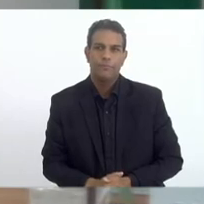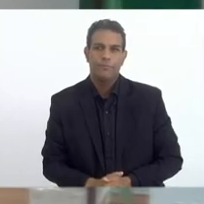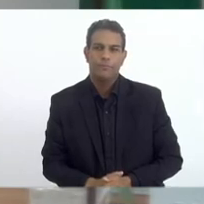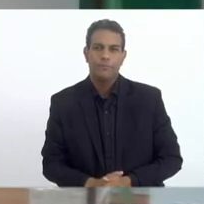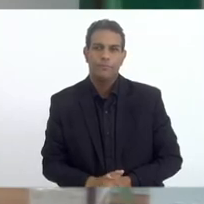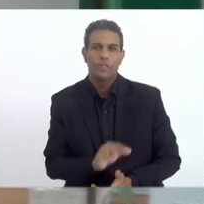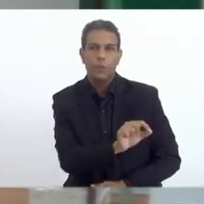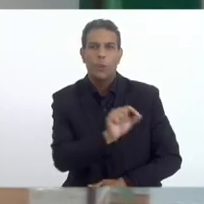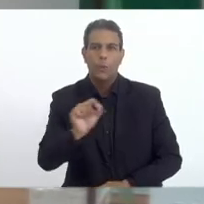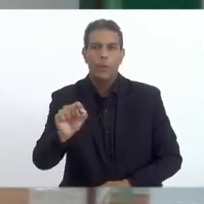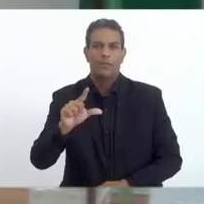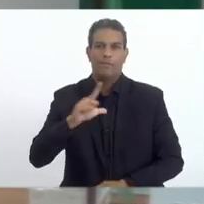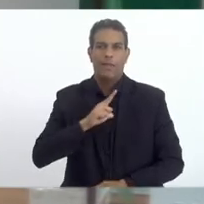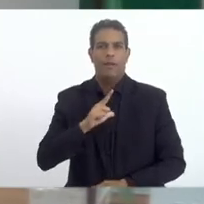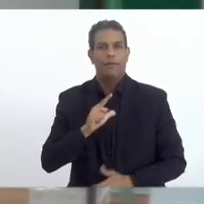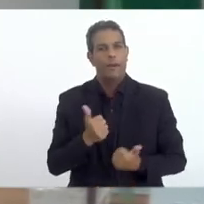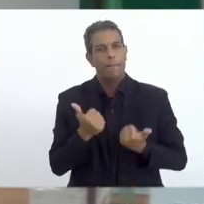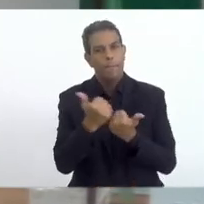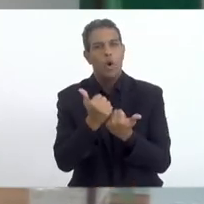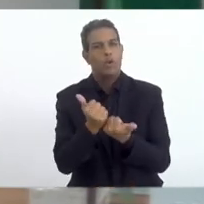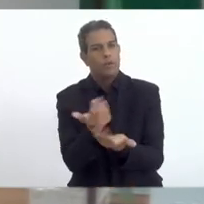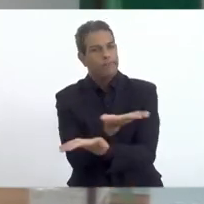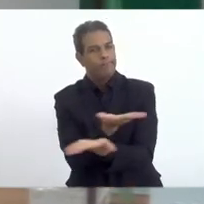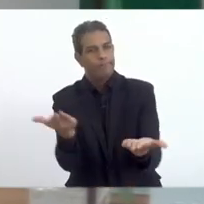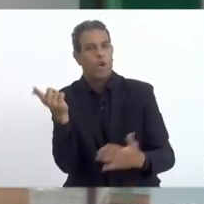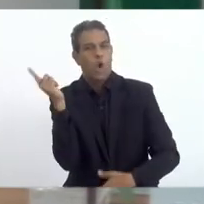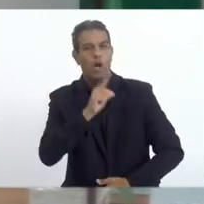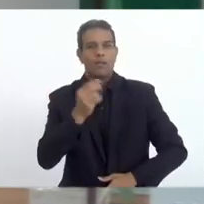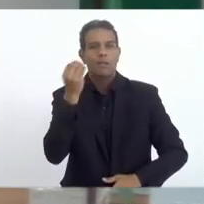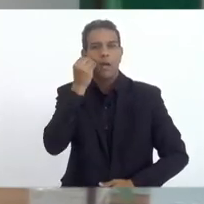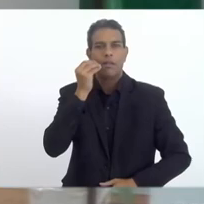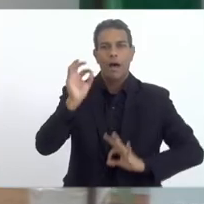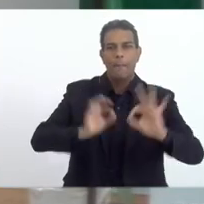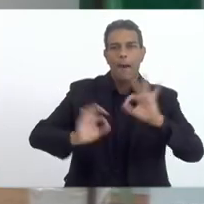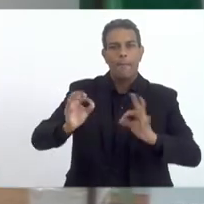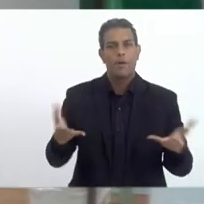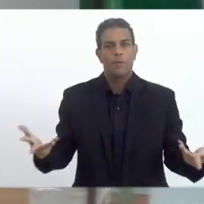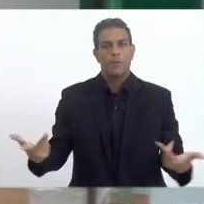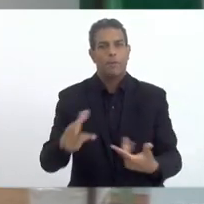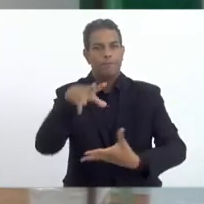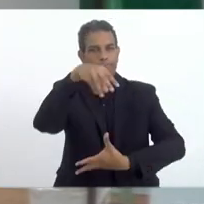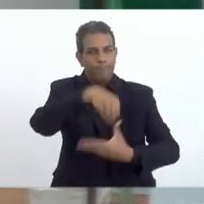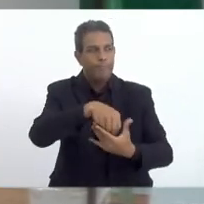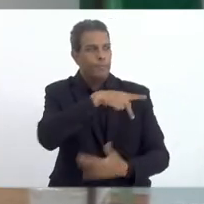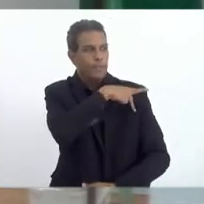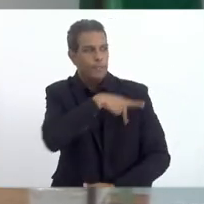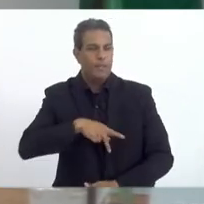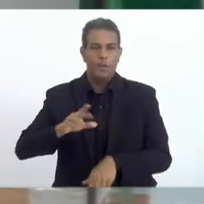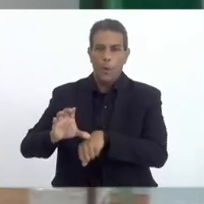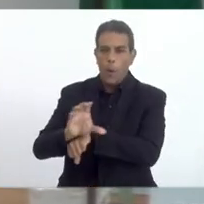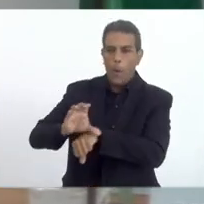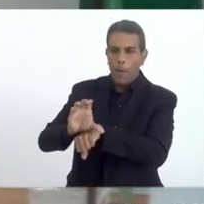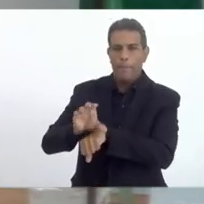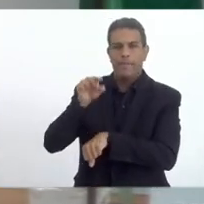E vocês têm aí um aliado, né, para tentar equacionar isso, que é a presidente do Comissarf.